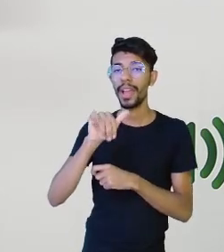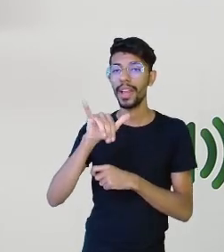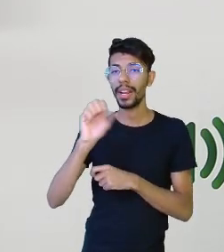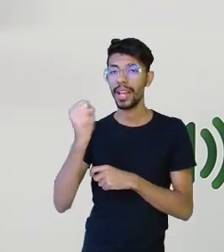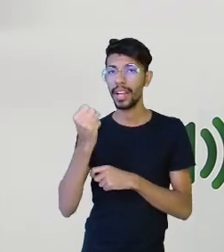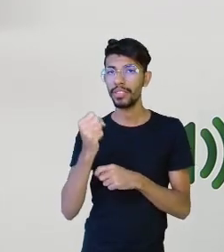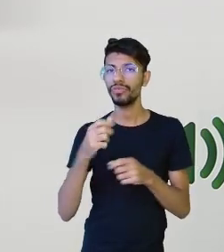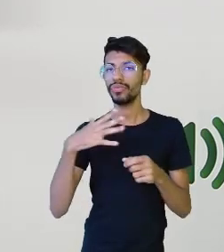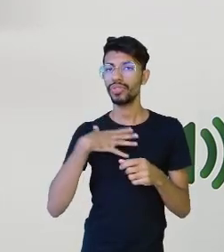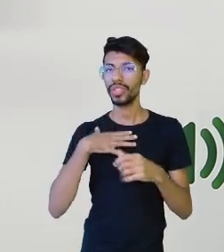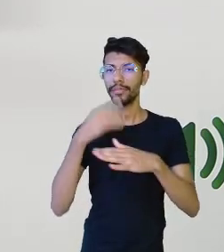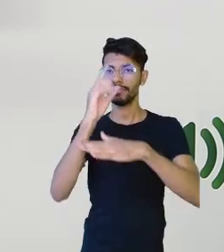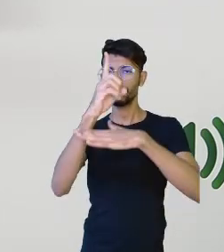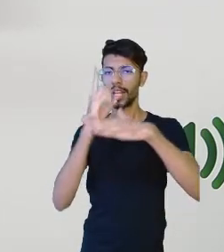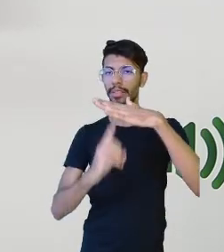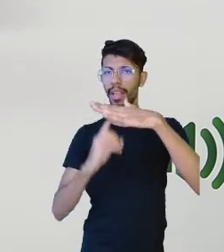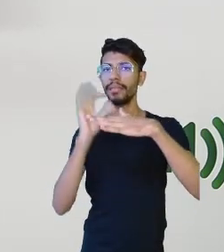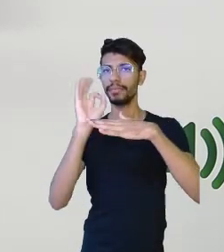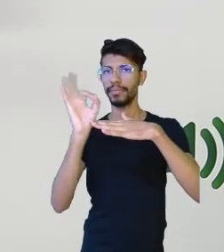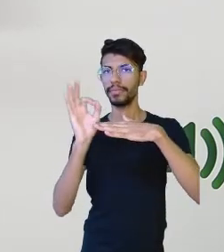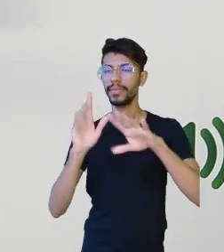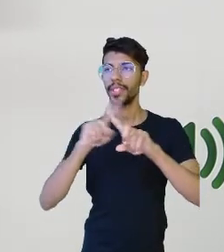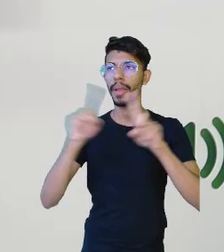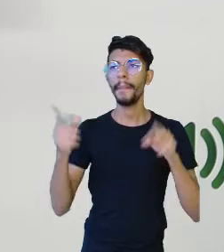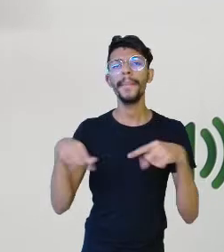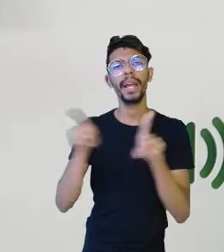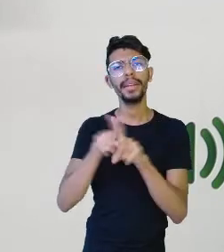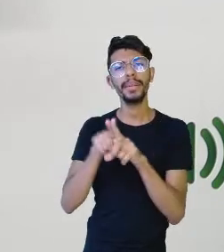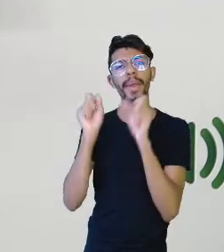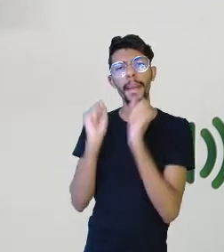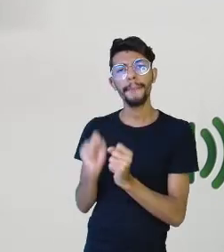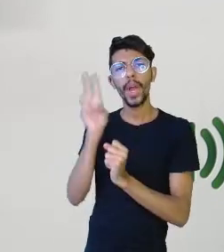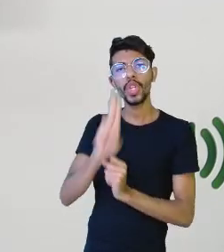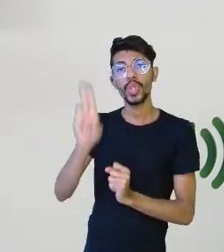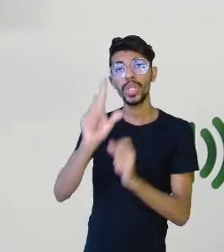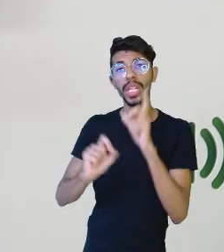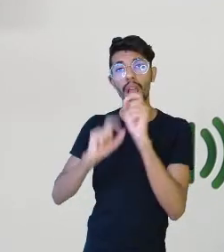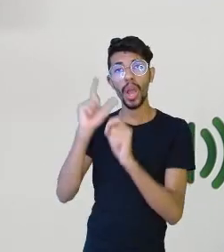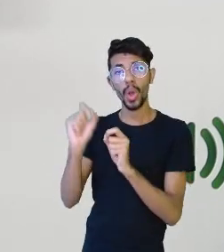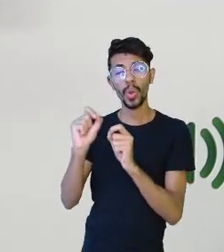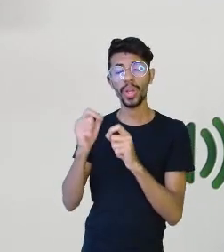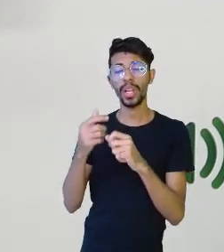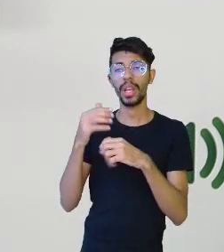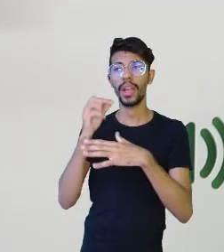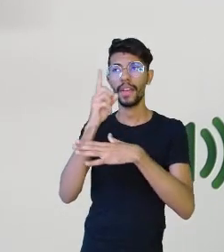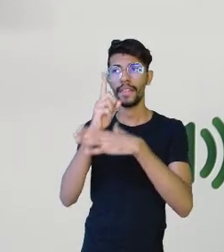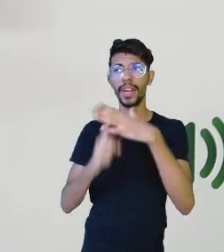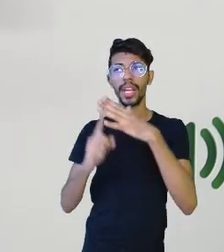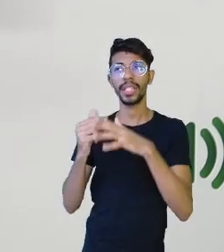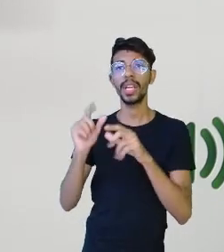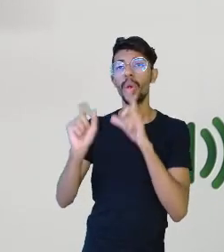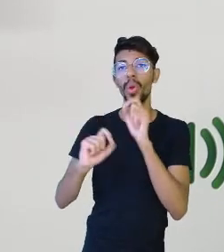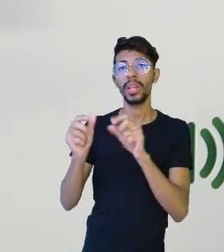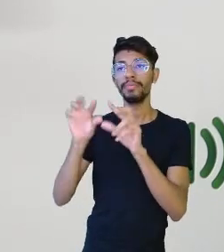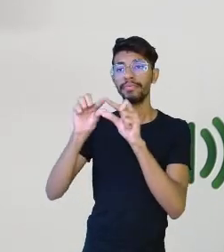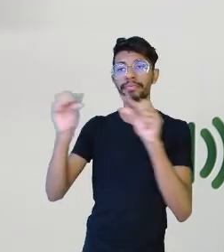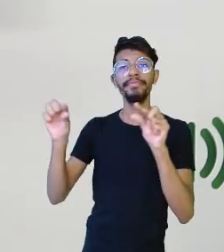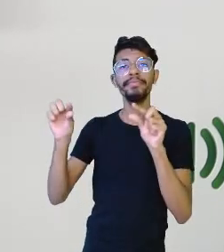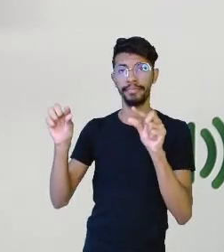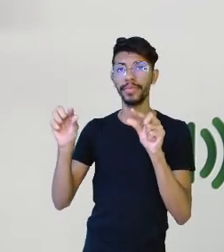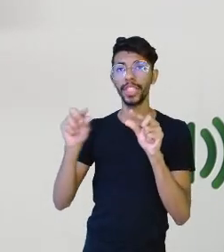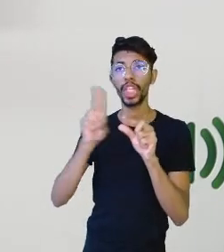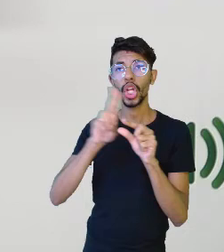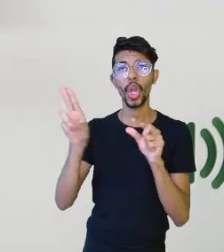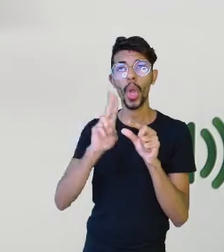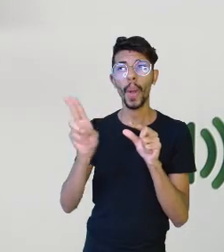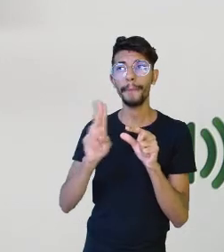forma numérica. Mas eu também posso utilizar a minha fração, eu posso nomear a minha